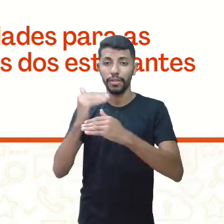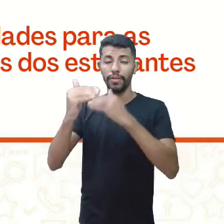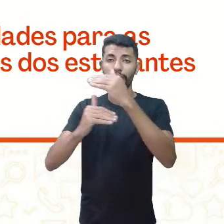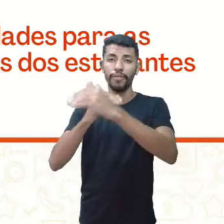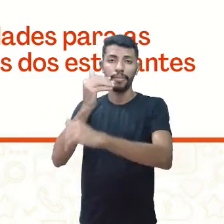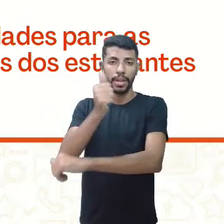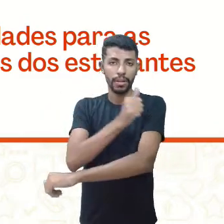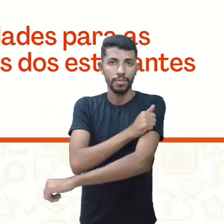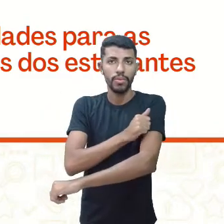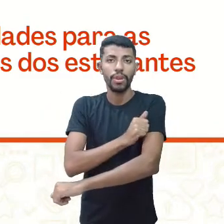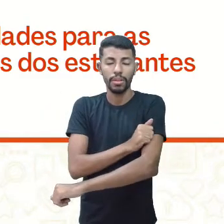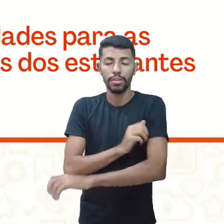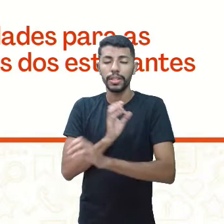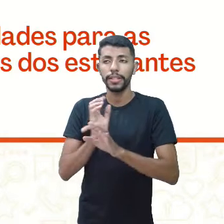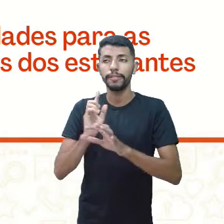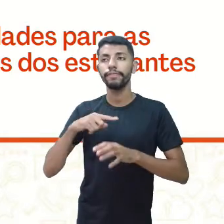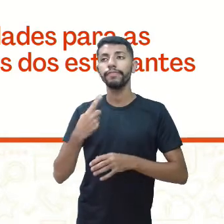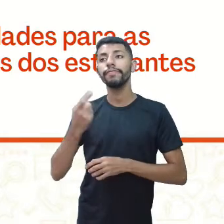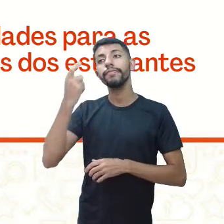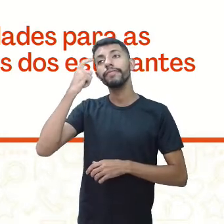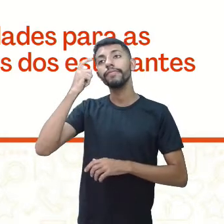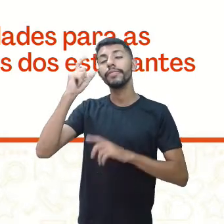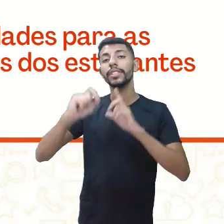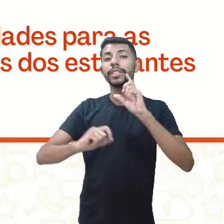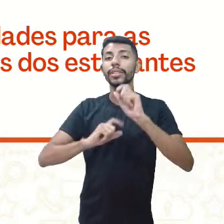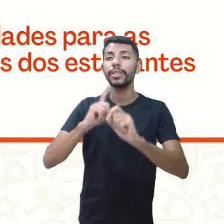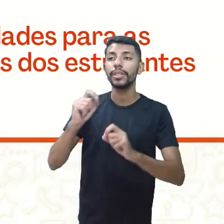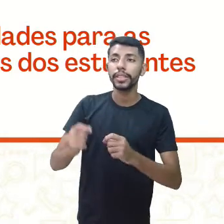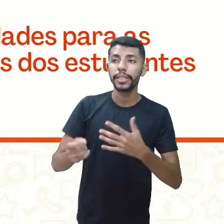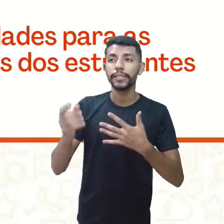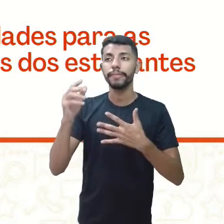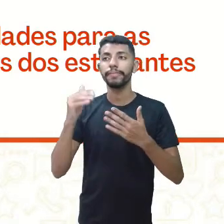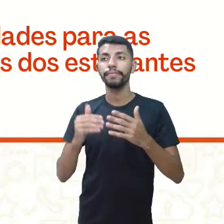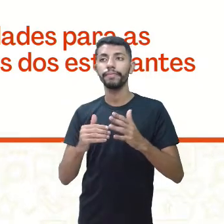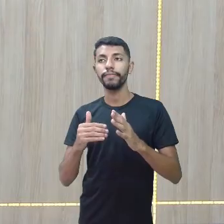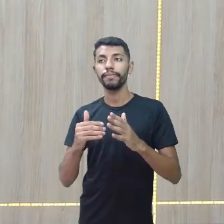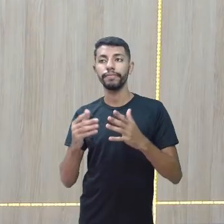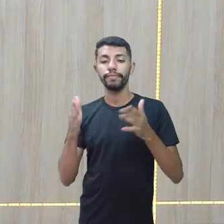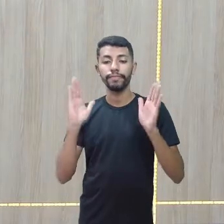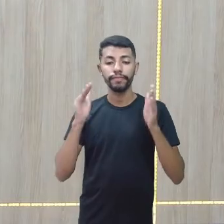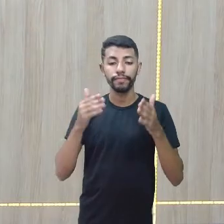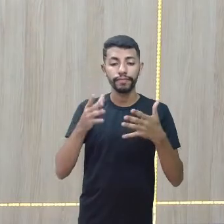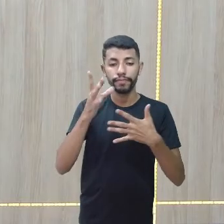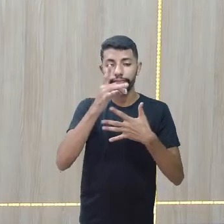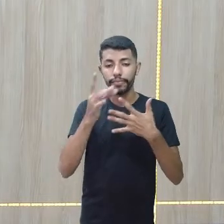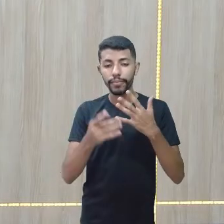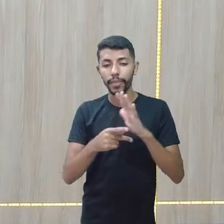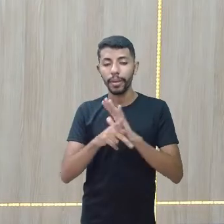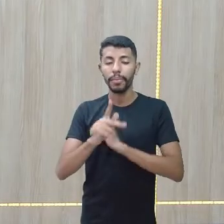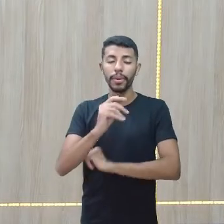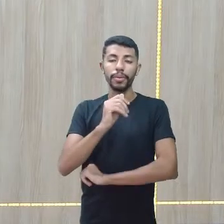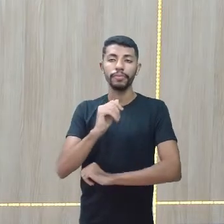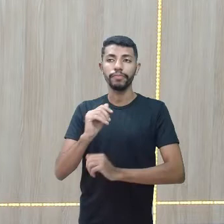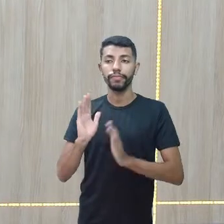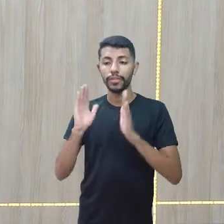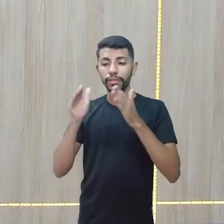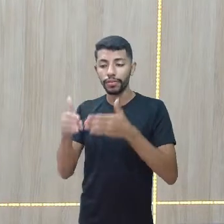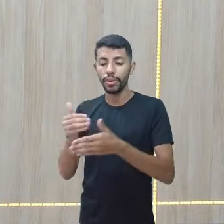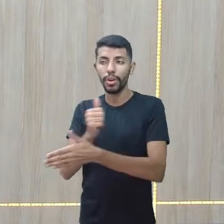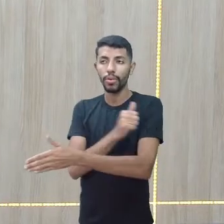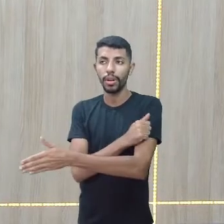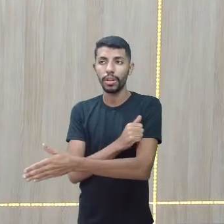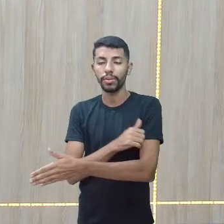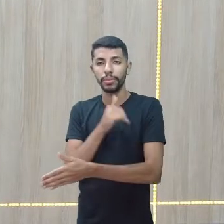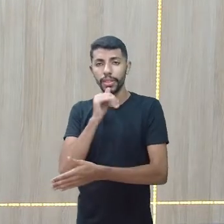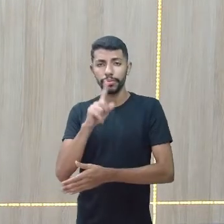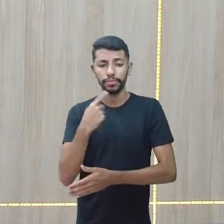estudante, e aí a gente pensa nas especificidades e nas propensões do próprio estudante. Quando a gente vai